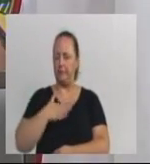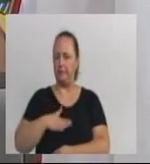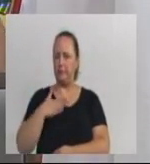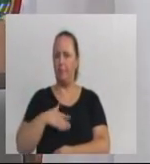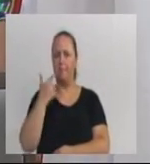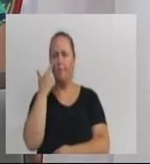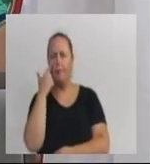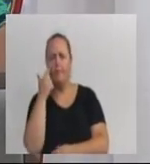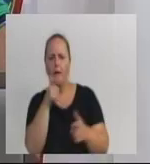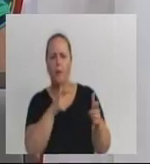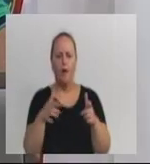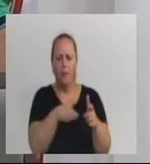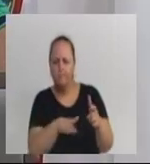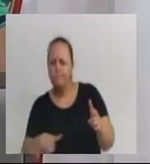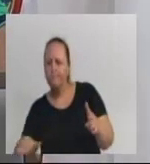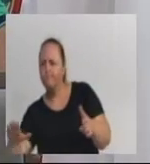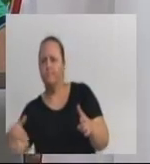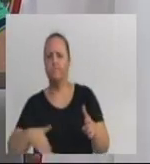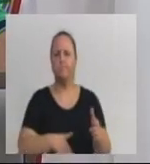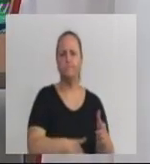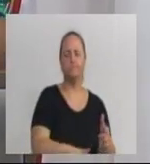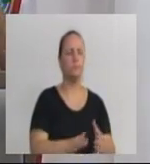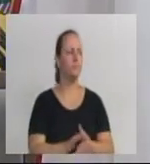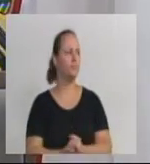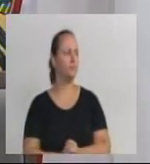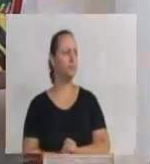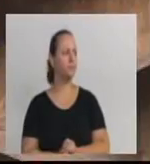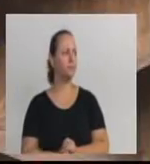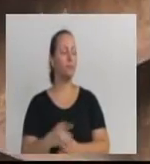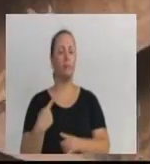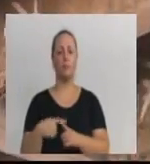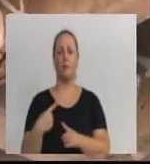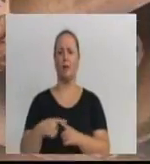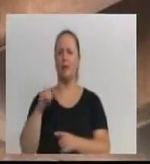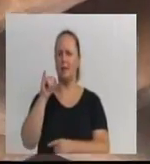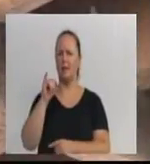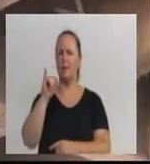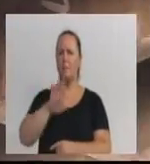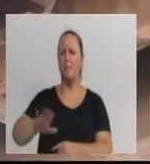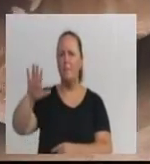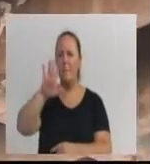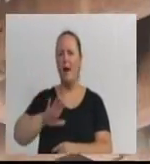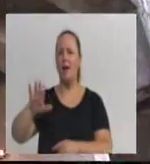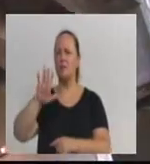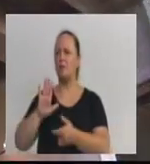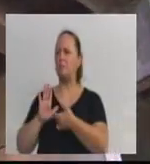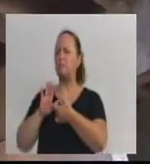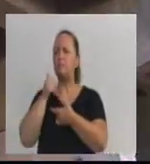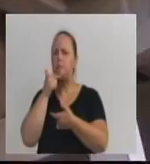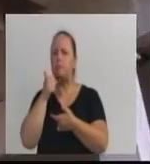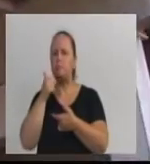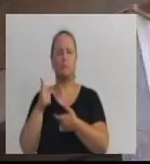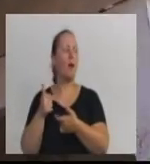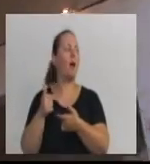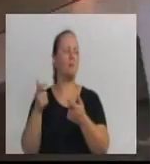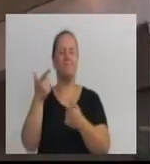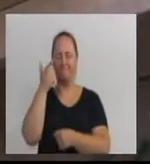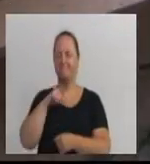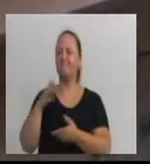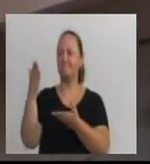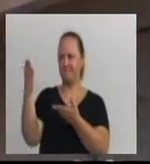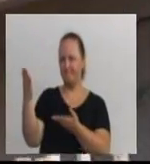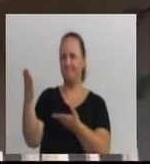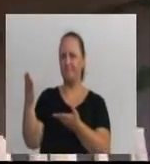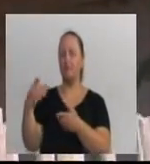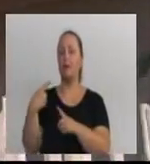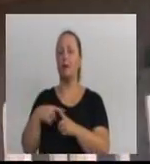que as imagens da TVL, eu acho que não conseguiu liberar, mas o condutor do veículo que estiver